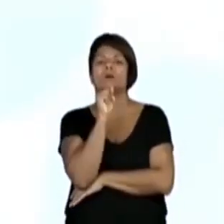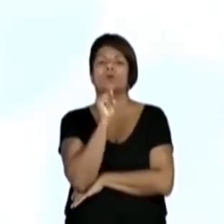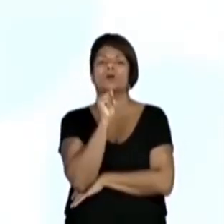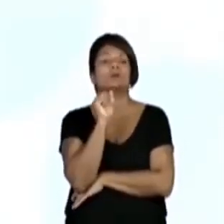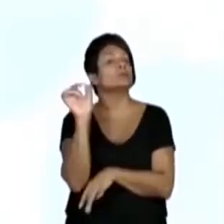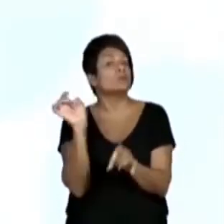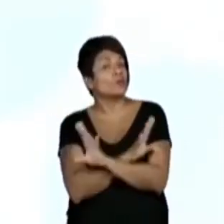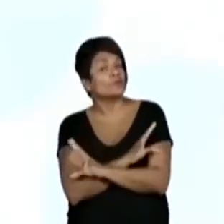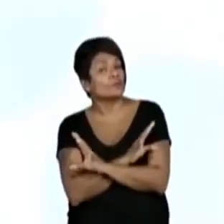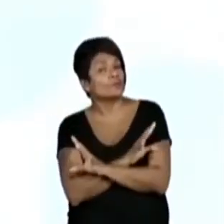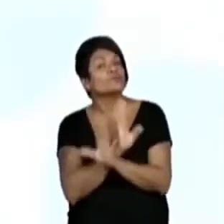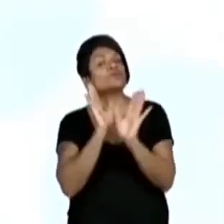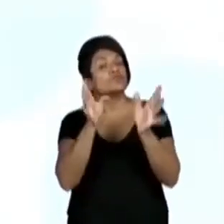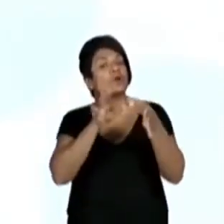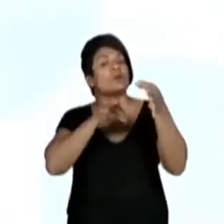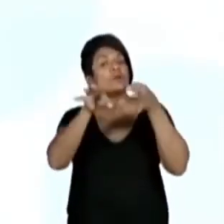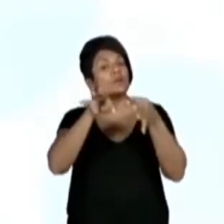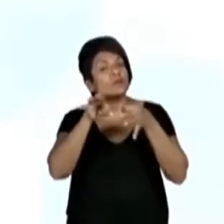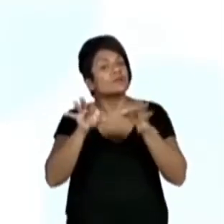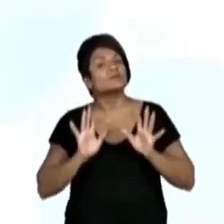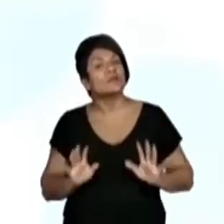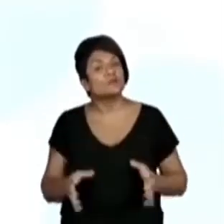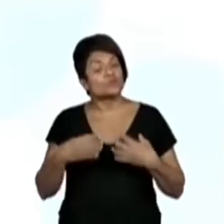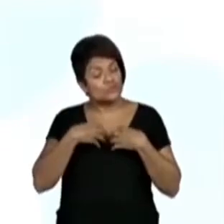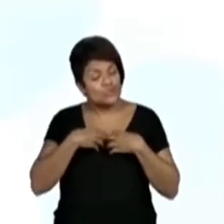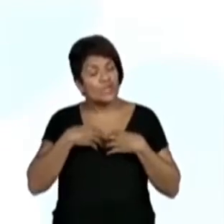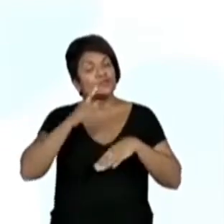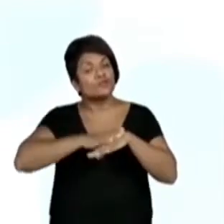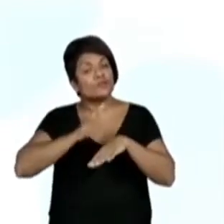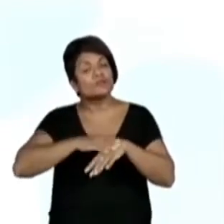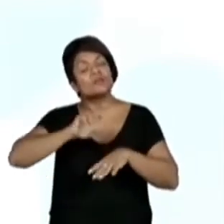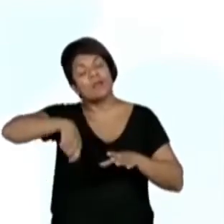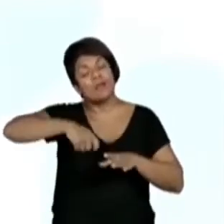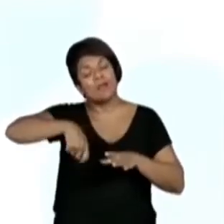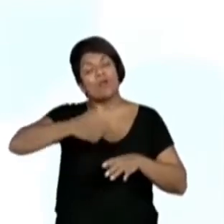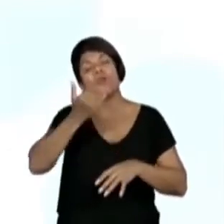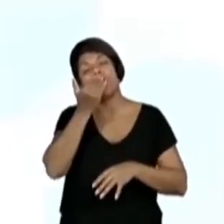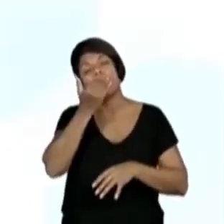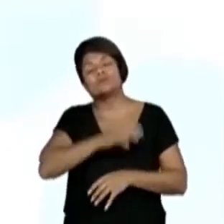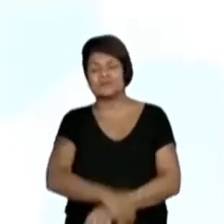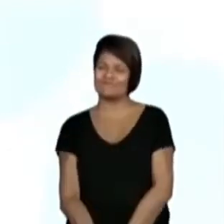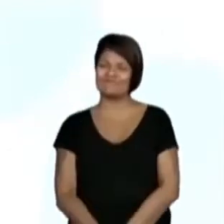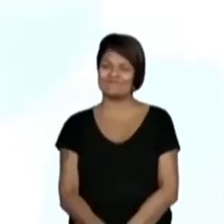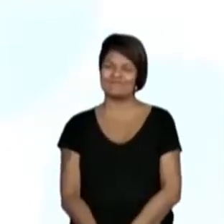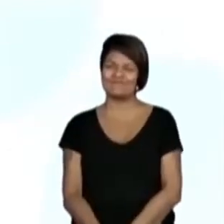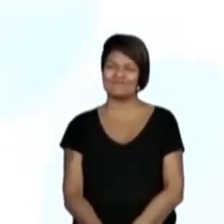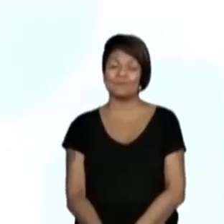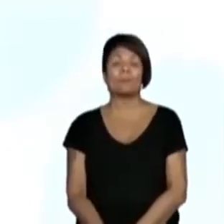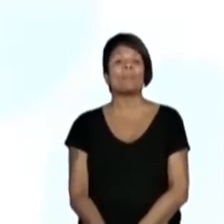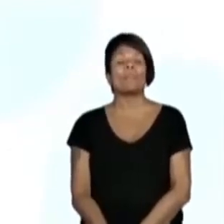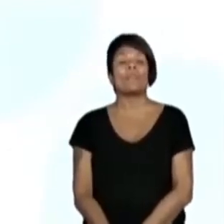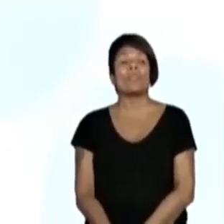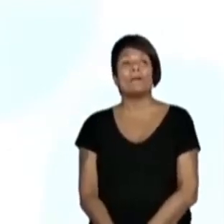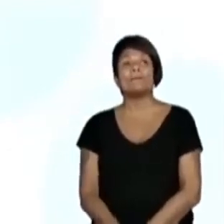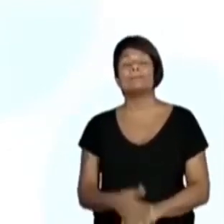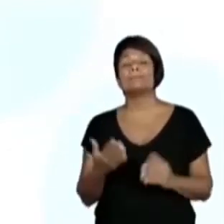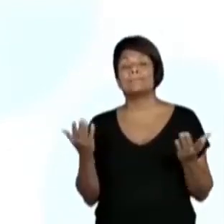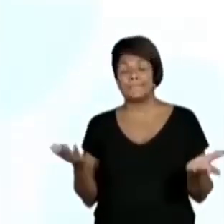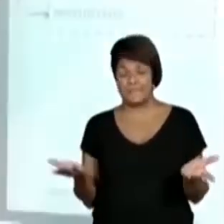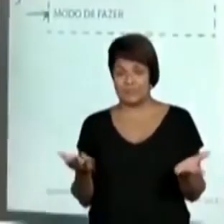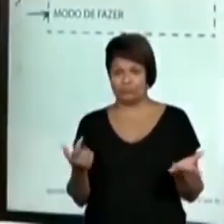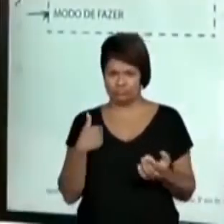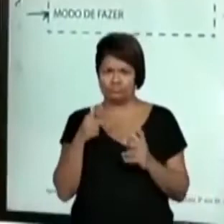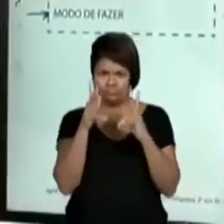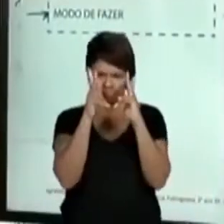Pronto! Organizamos o modo de fazer. Vocês perceberam que das partes